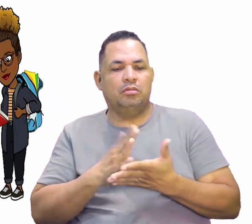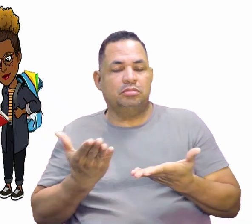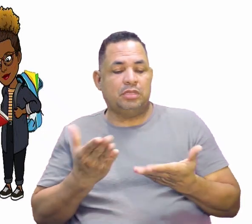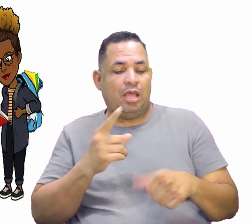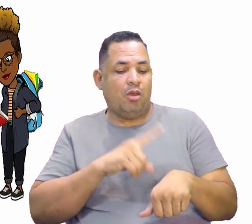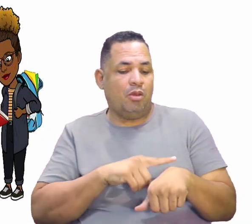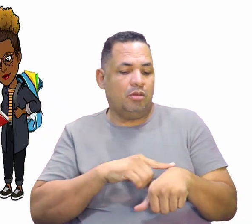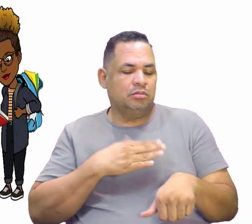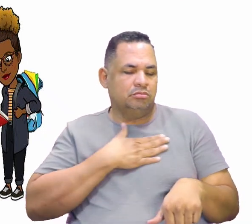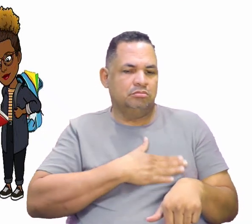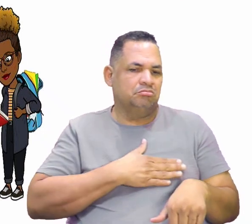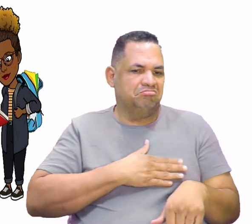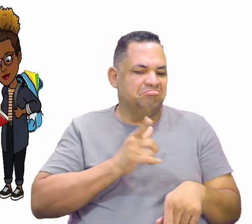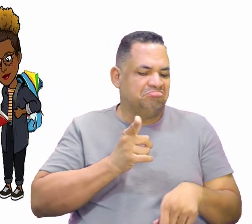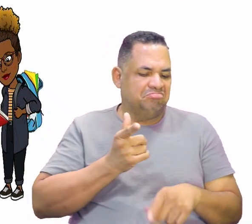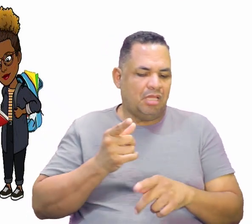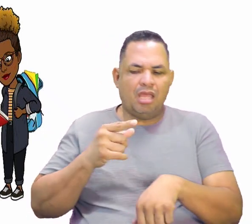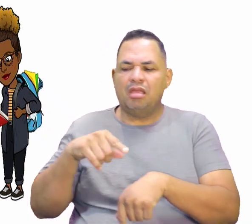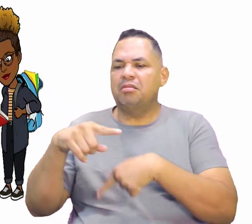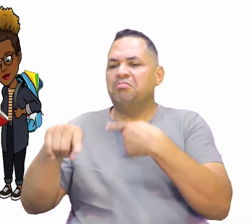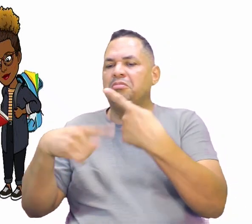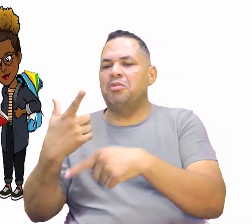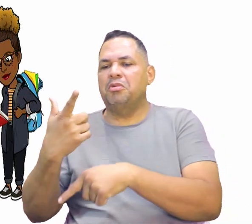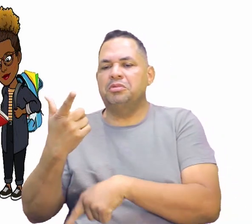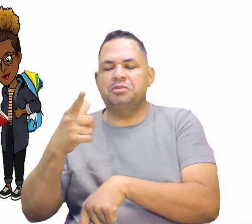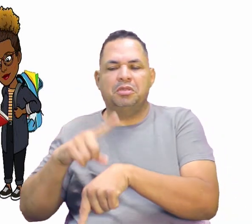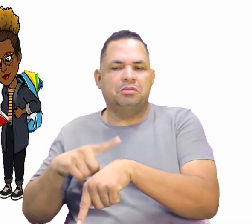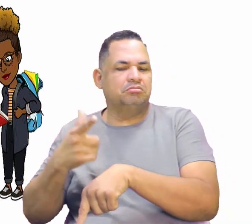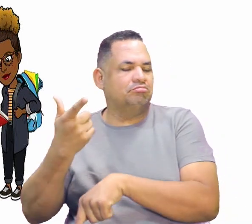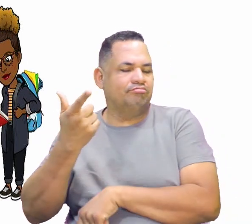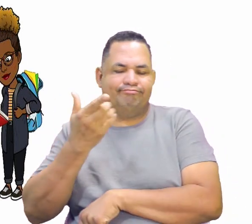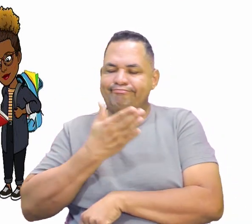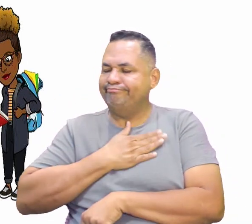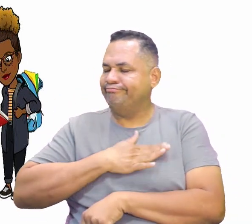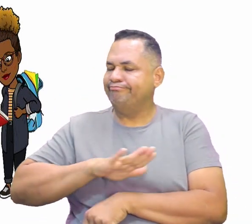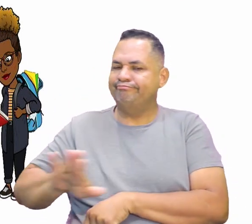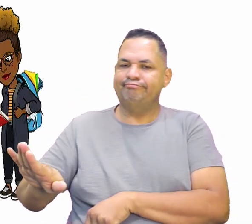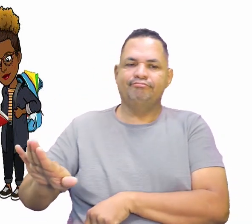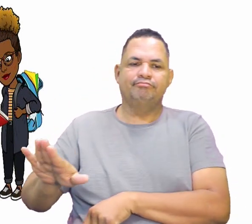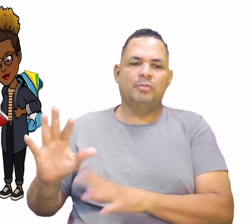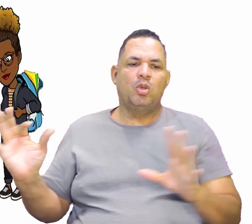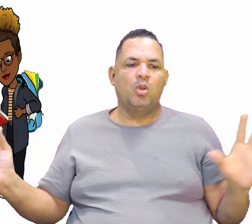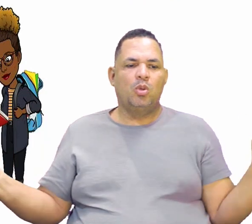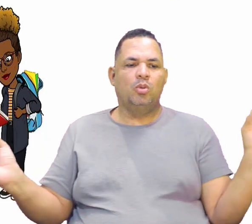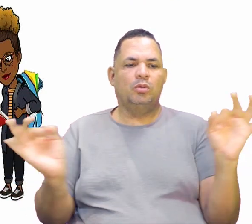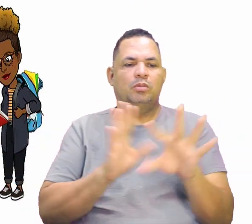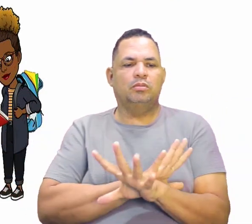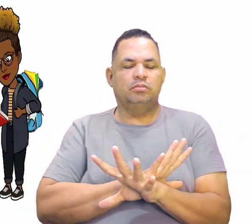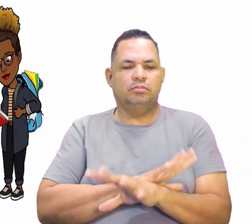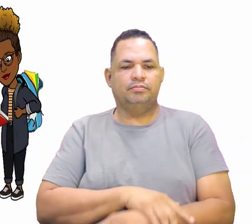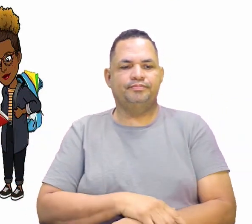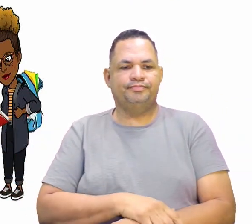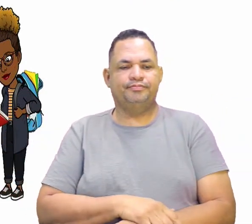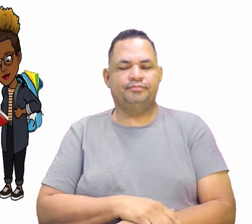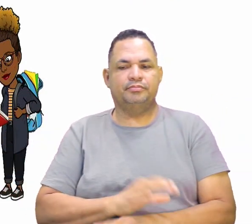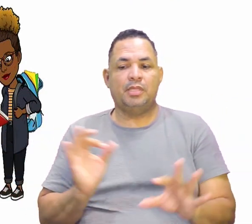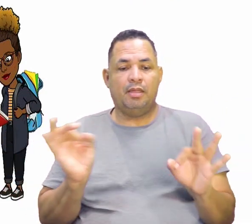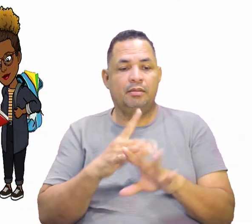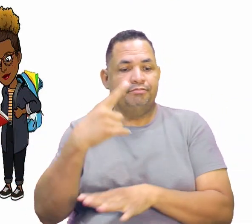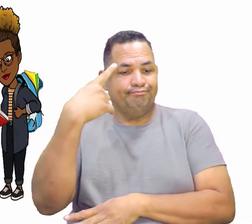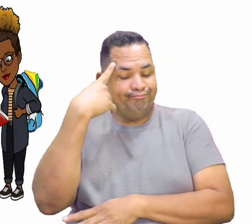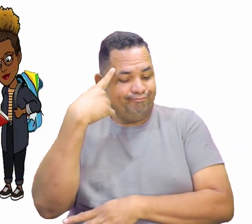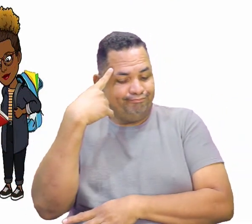gosta de mim, ora não gosta. Conclusiva, o próprio nome já diz tudo,